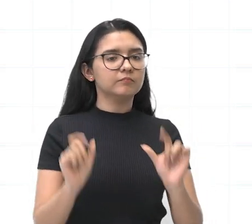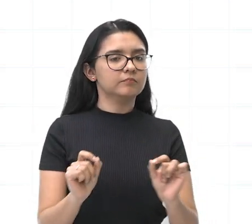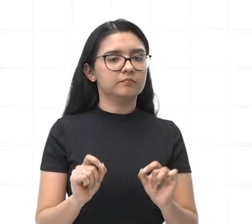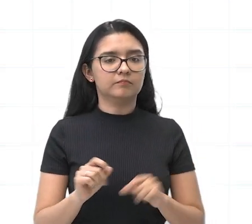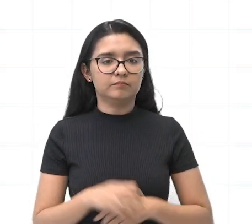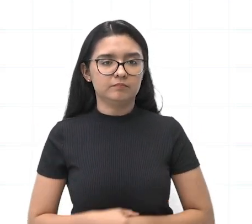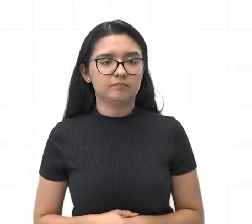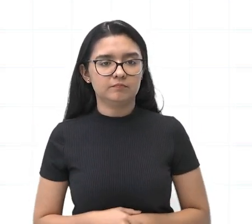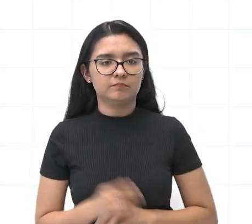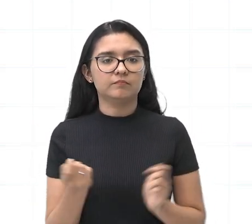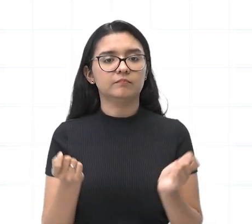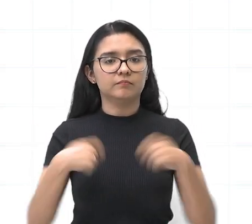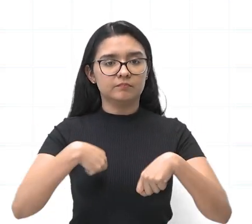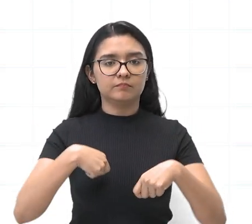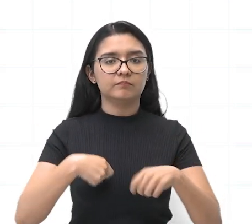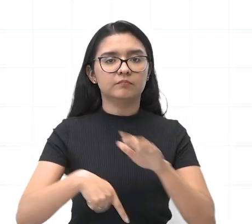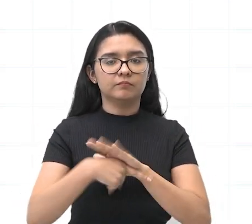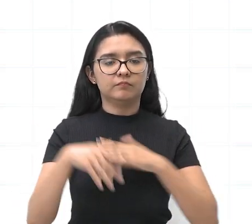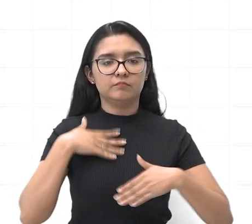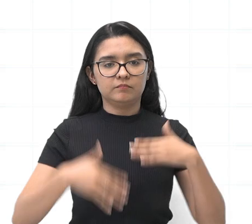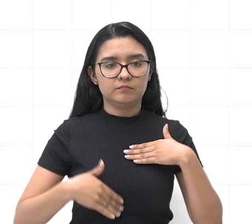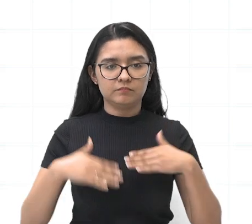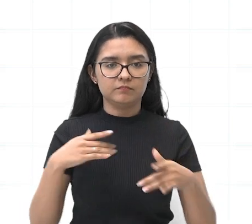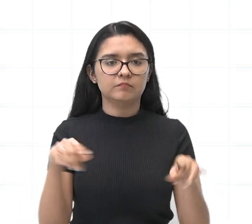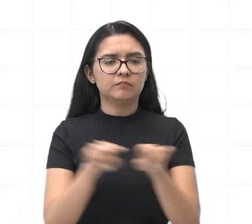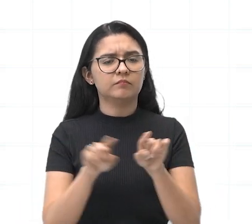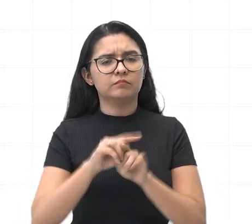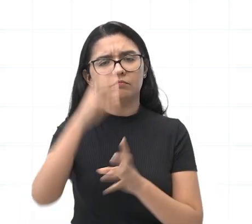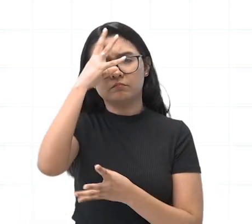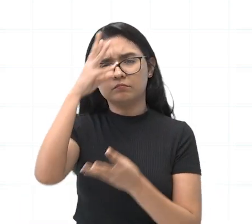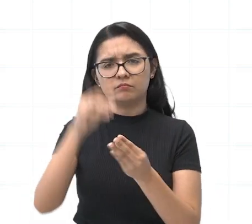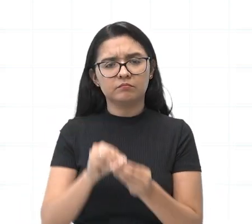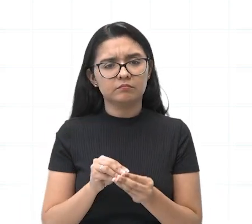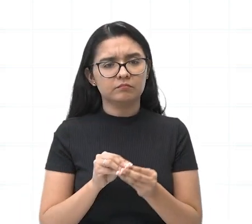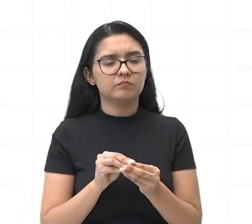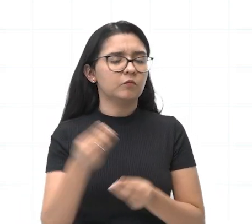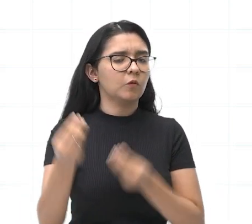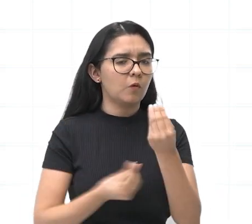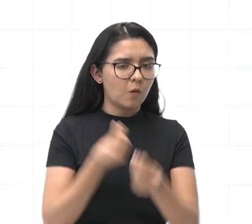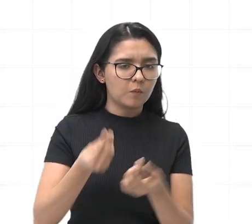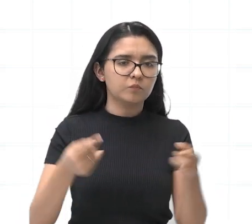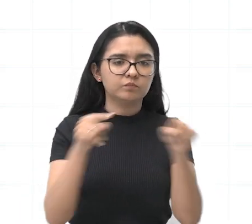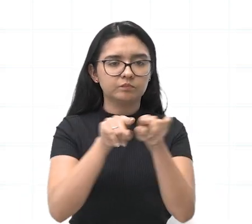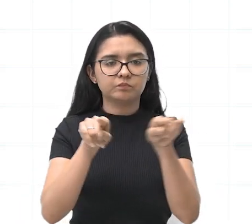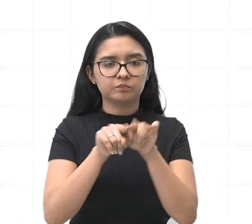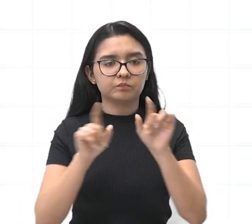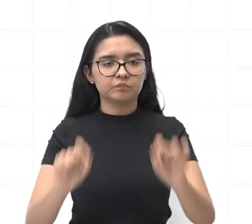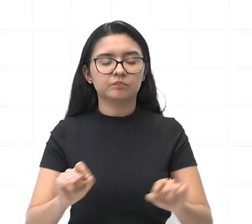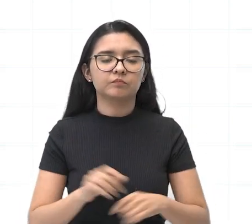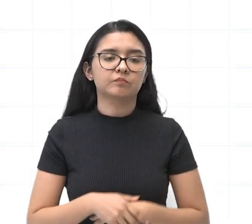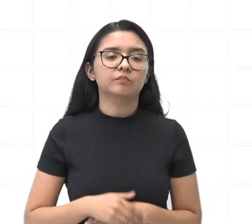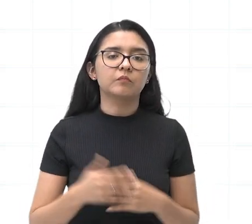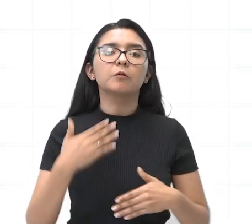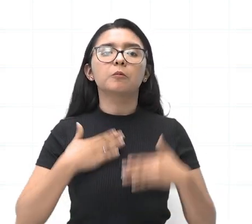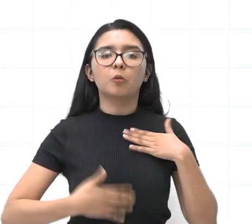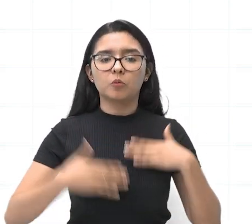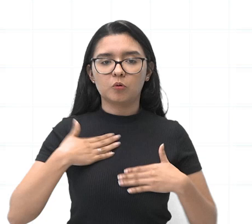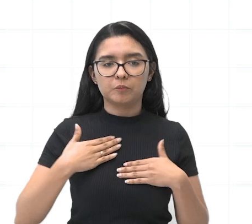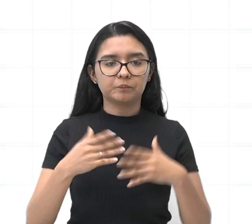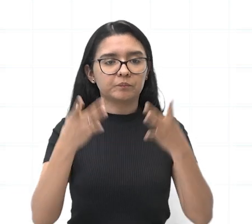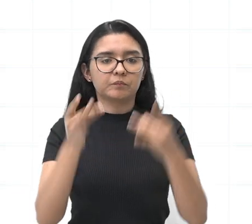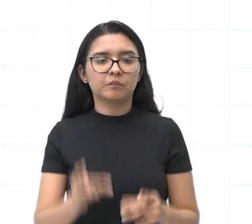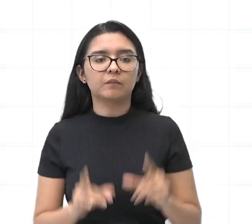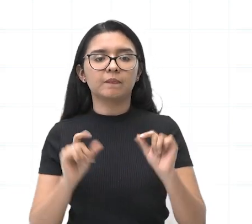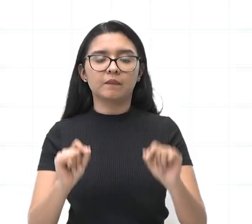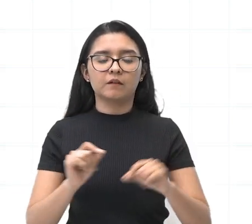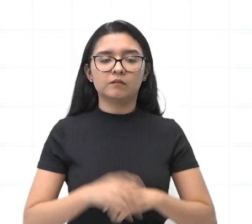hoje sobre as capacidades físicas, entender o que são, onde são encontradas, como são encontradas em nosso corpo. Por